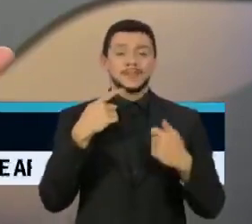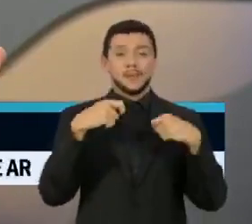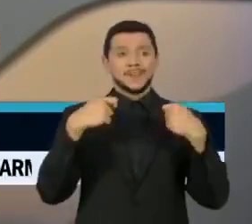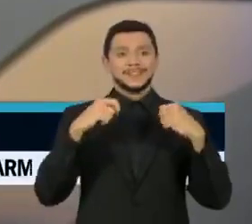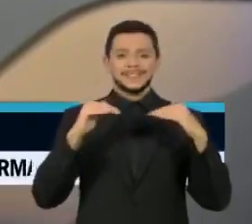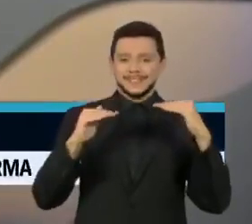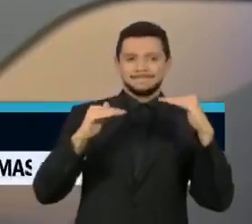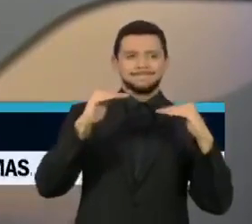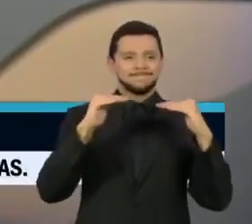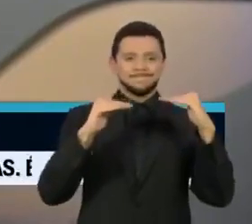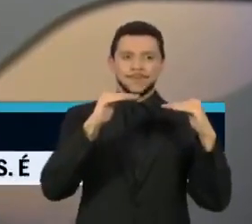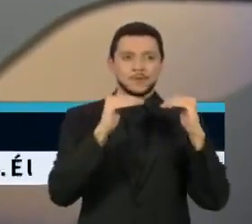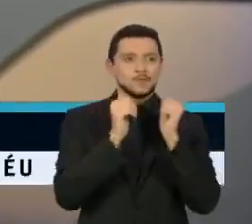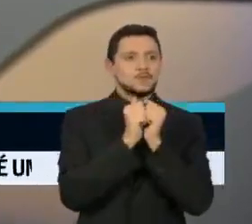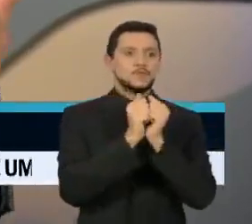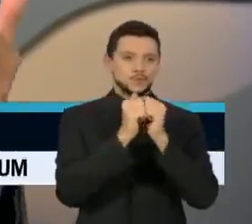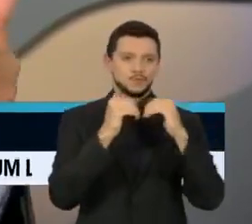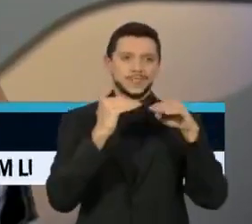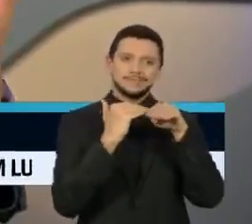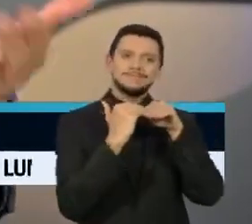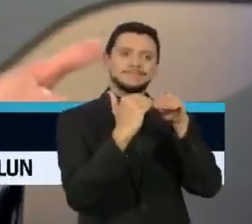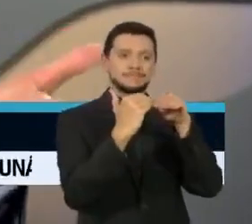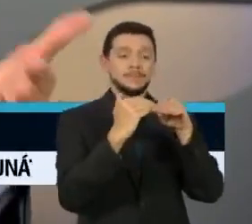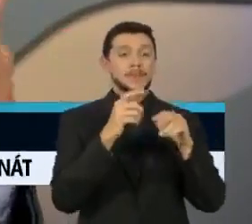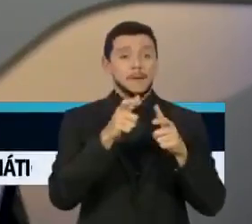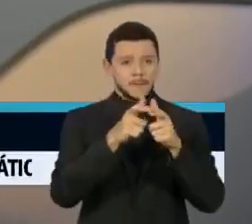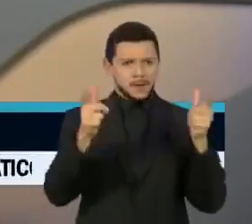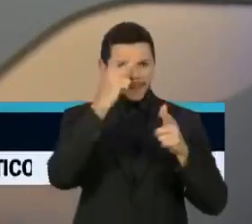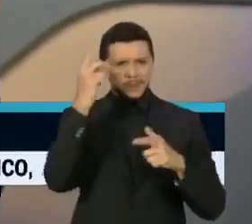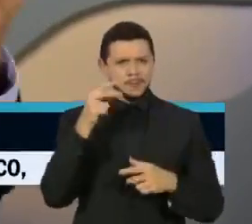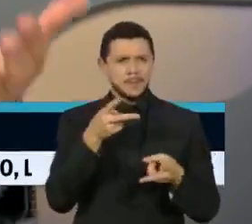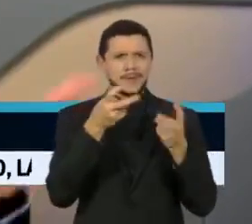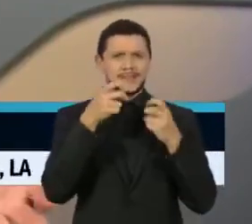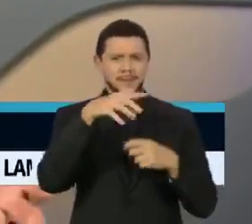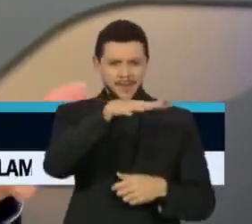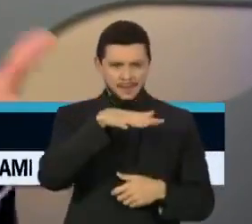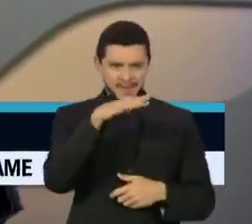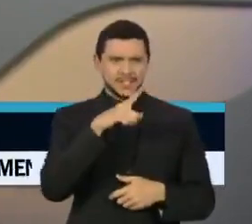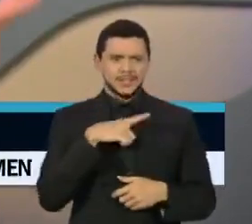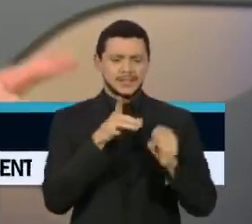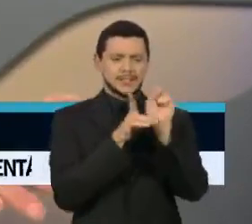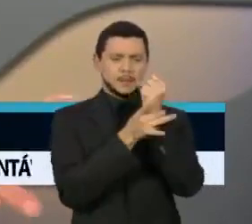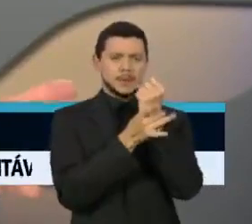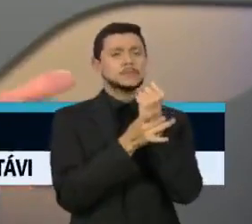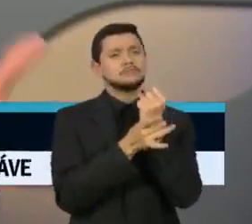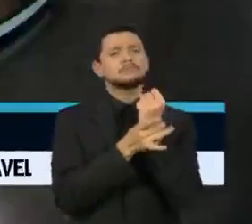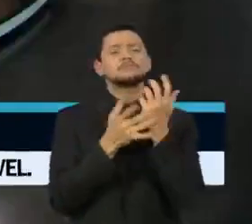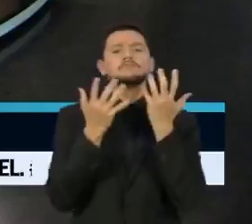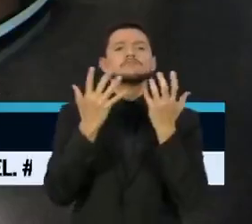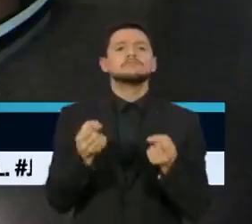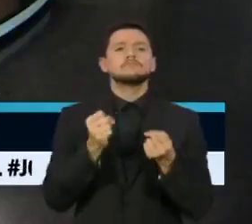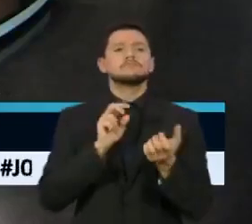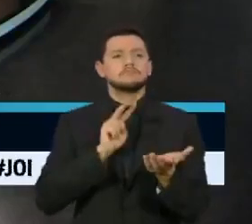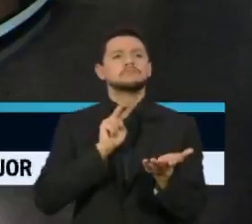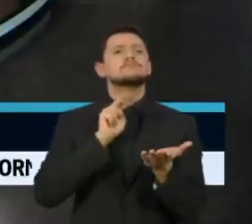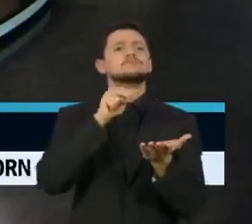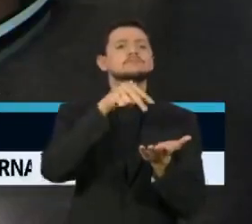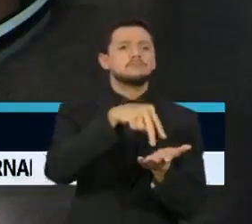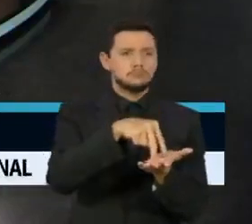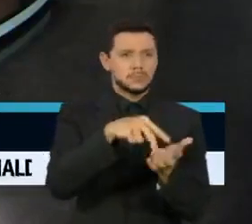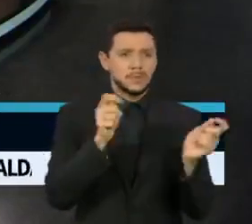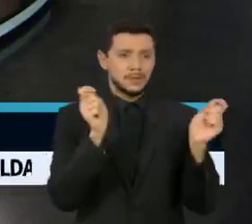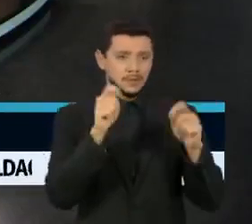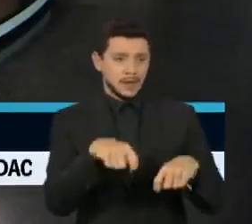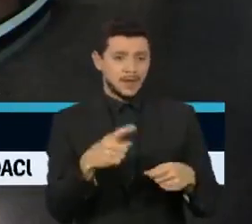juntas né e muita gente ao perceber que são ambientes Seguros elas também se dispõe a voltar para